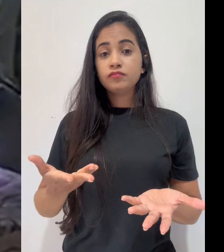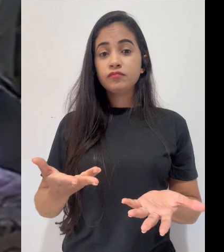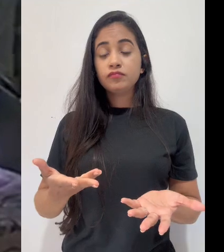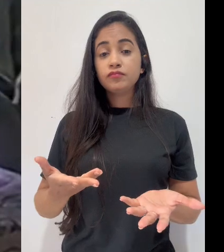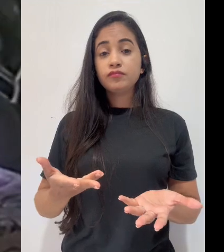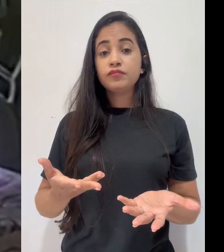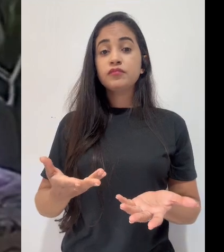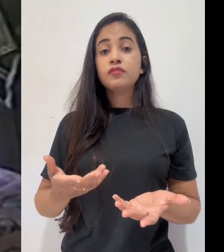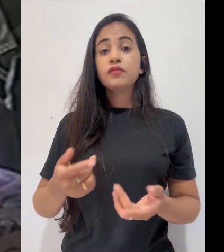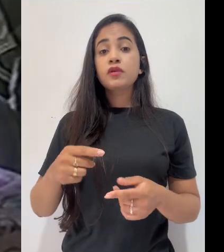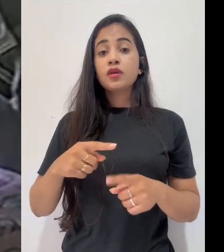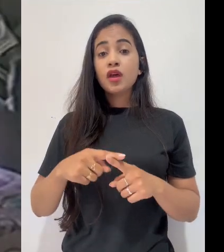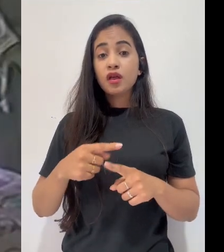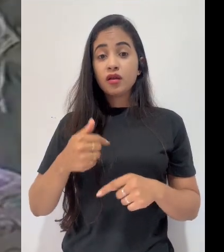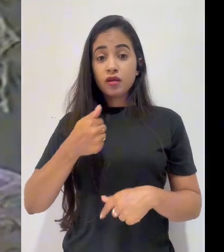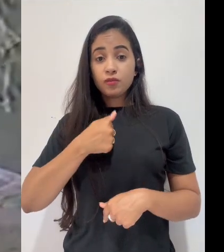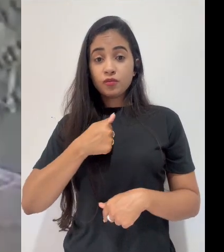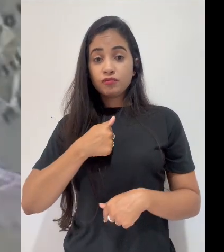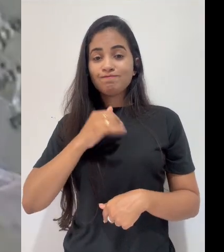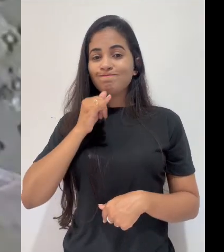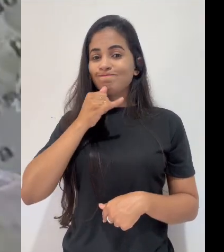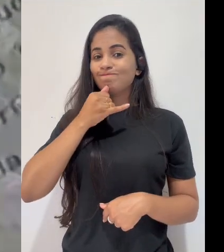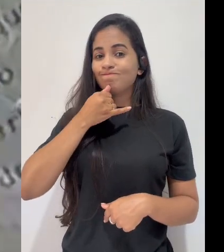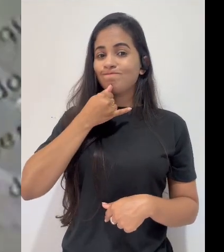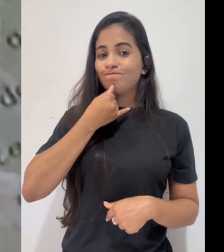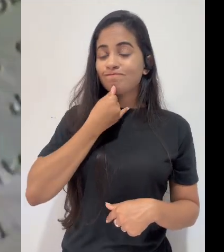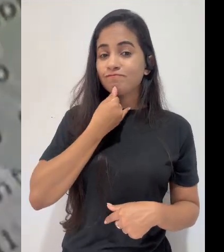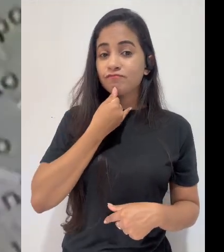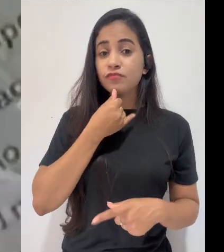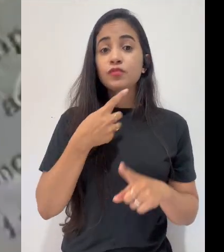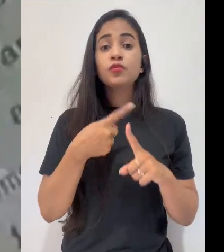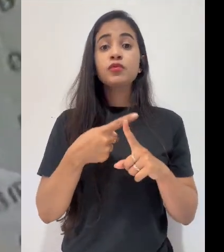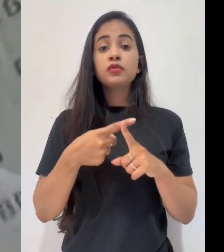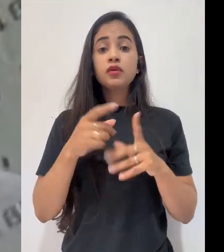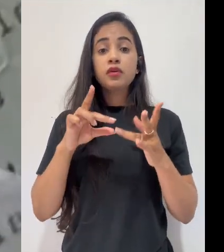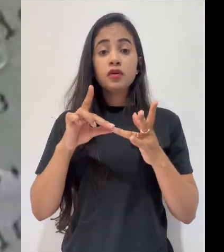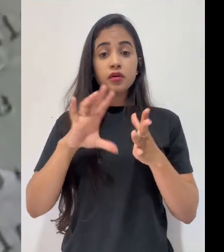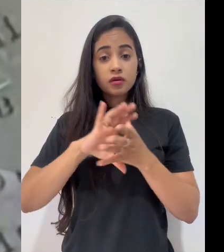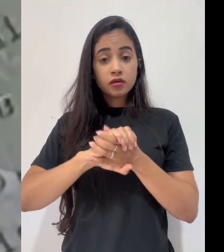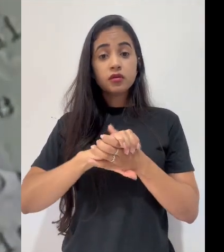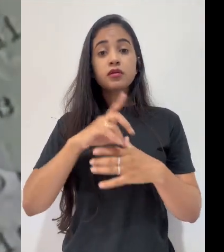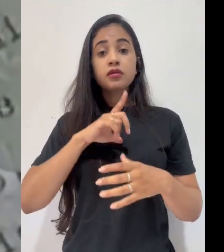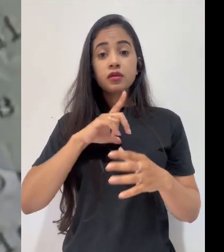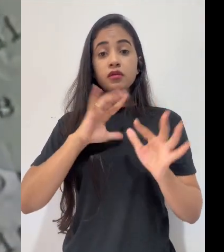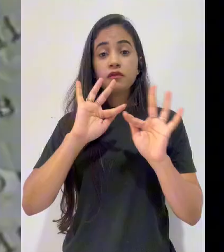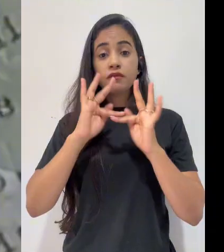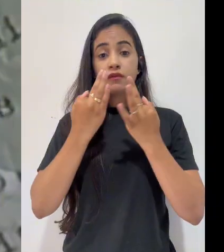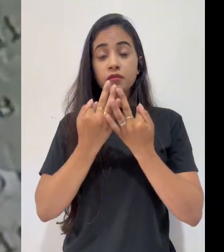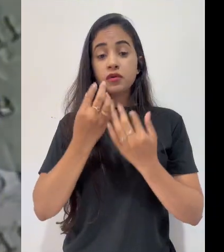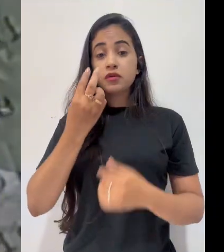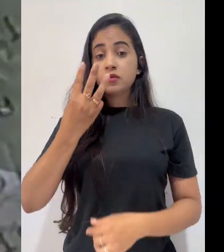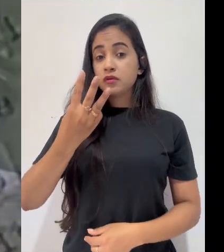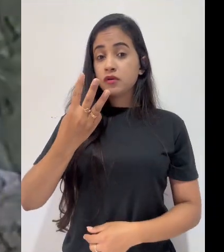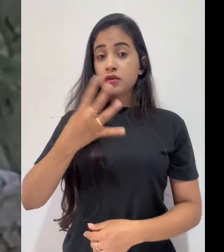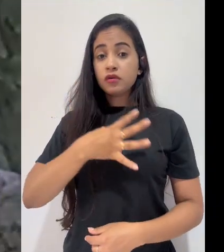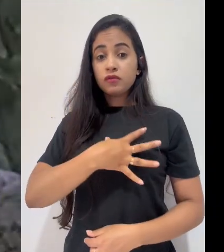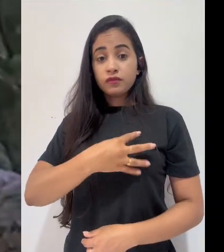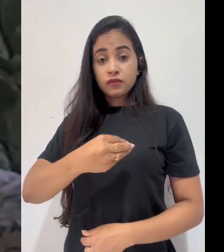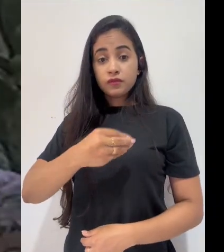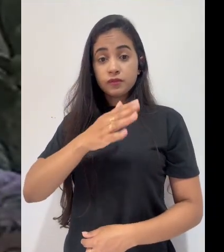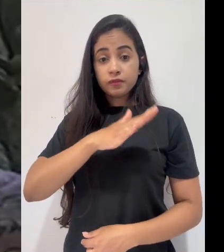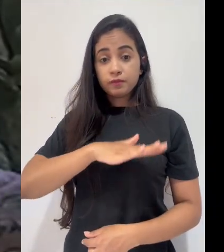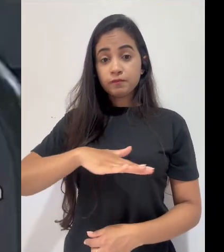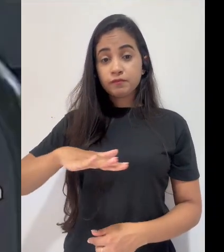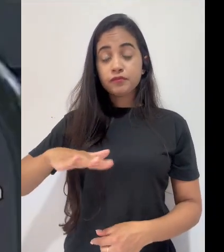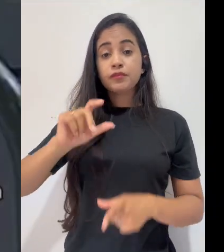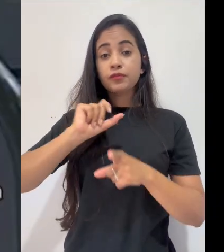proporções bombásticas, deixando-me completamente desarvorado, posto que sou casado, possuo 3 filhos em idade